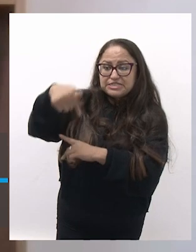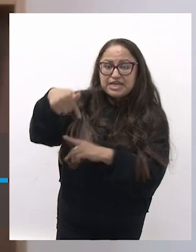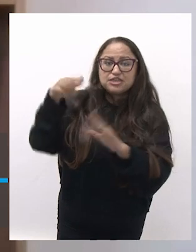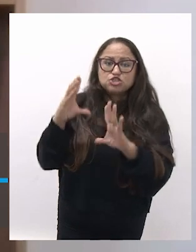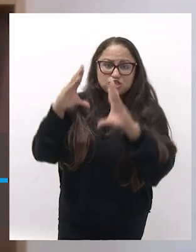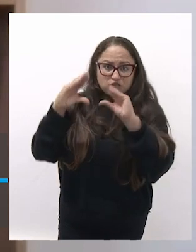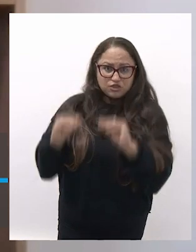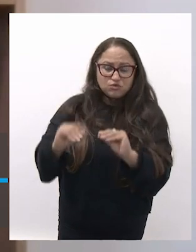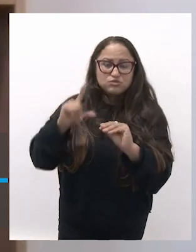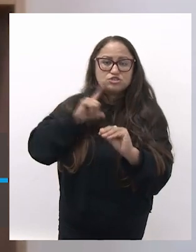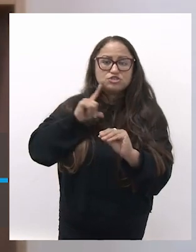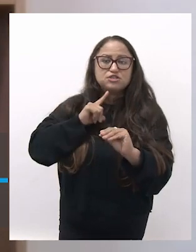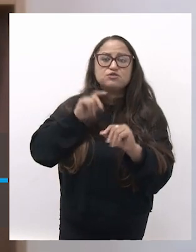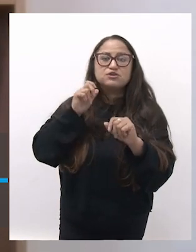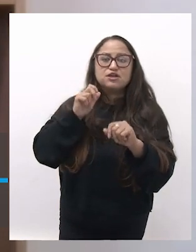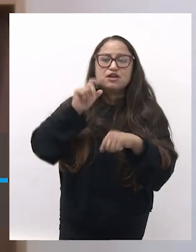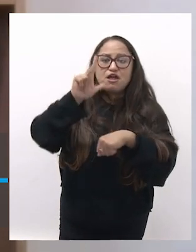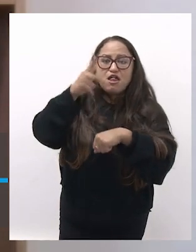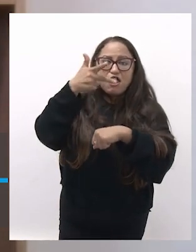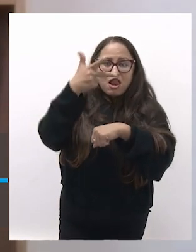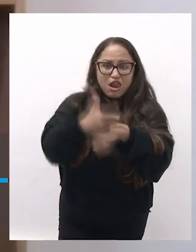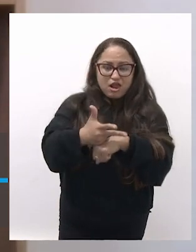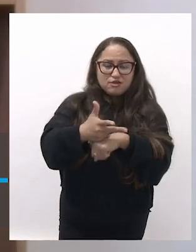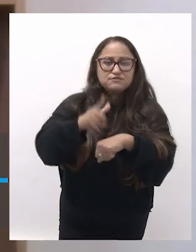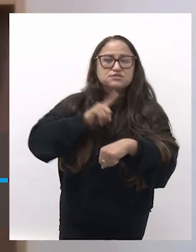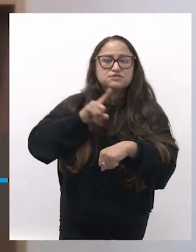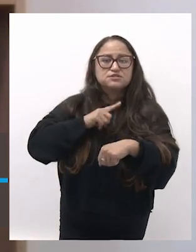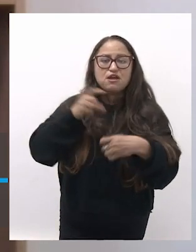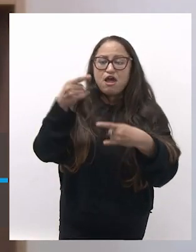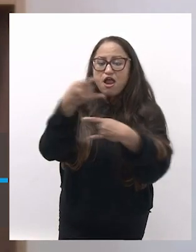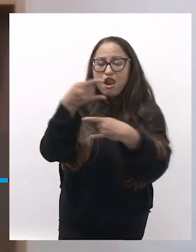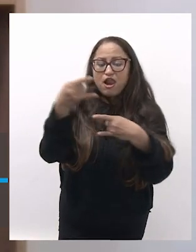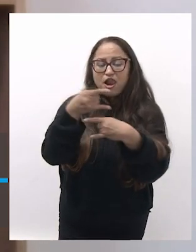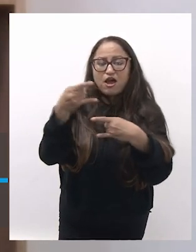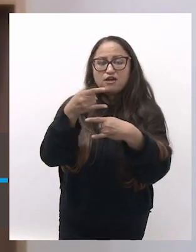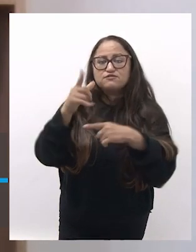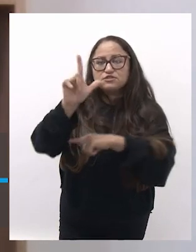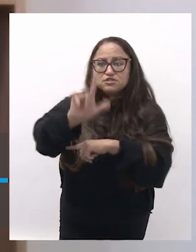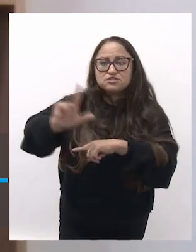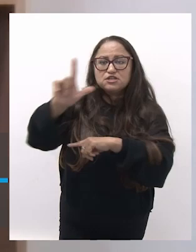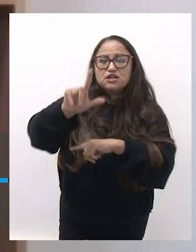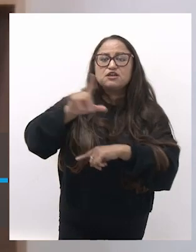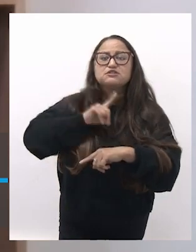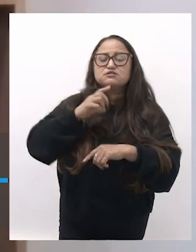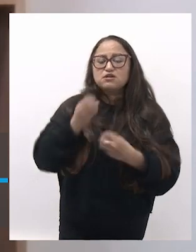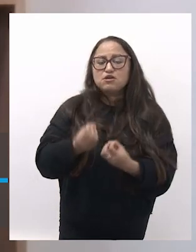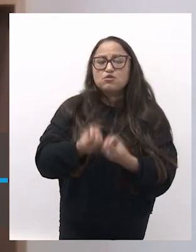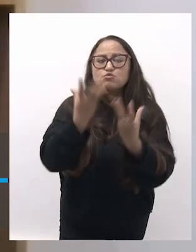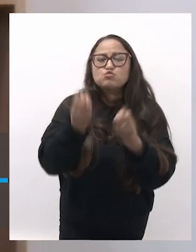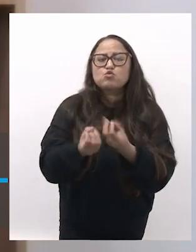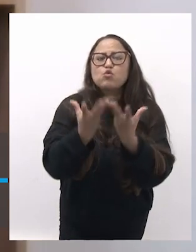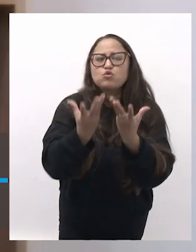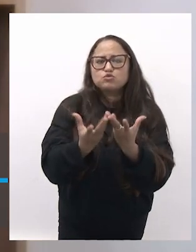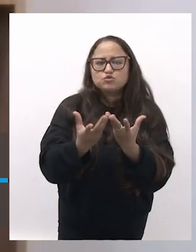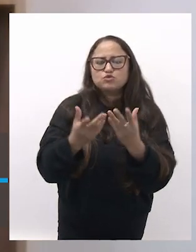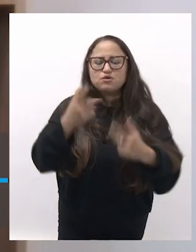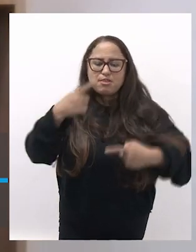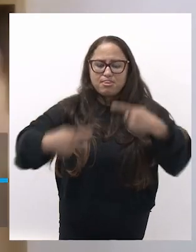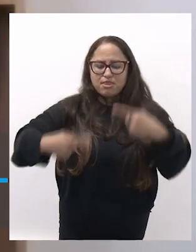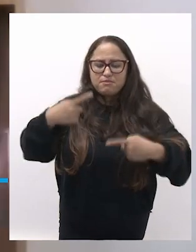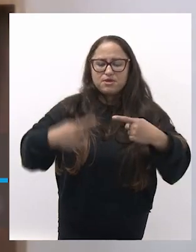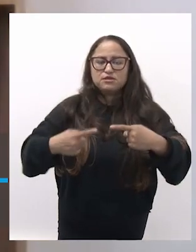lives literárias que se chamam Faz de Conto. E toda semana nós lemos um conto e debatemos, sempre eu e